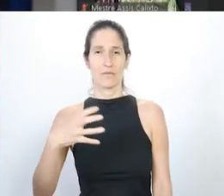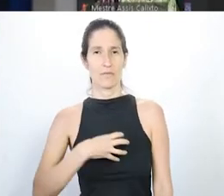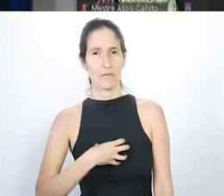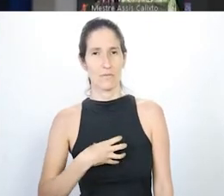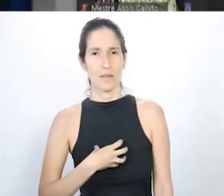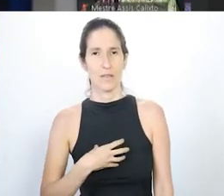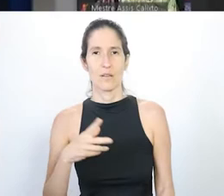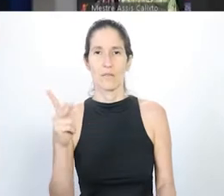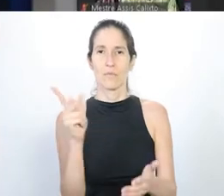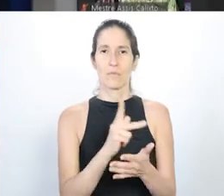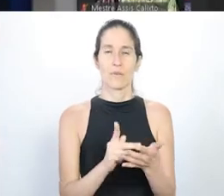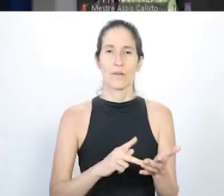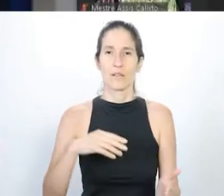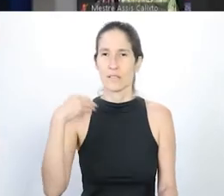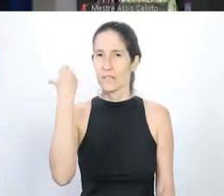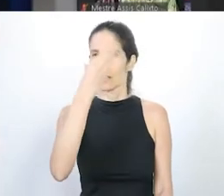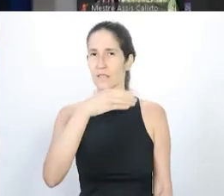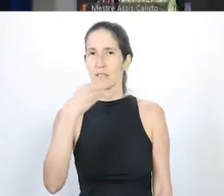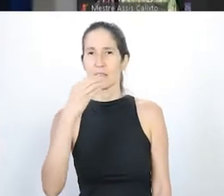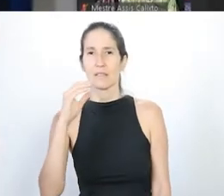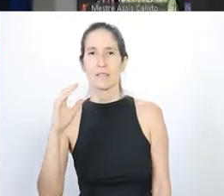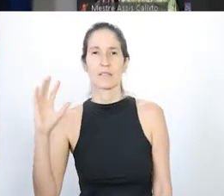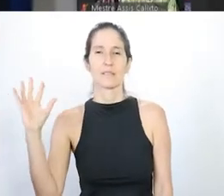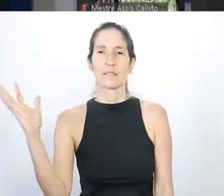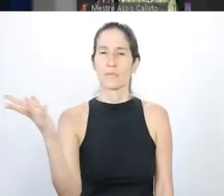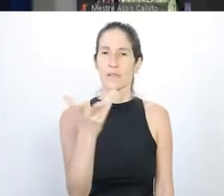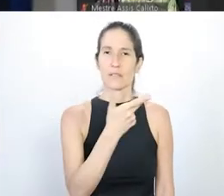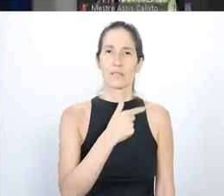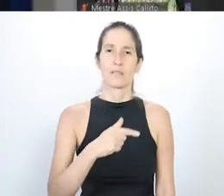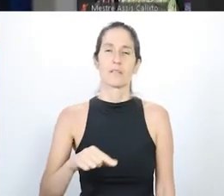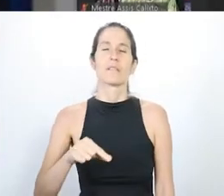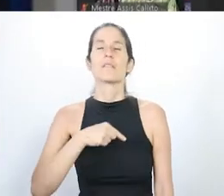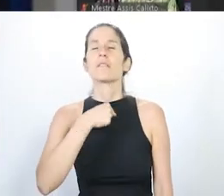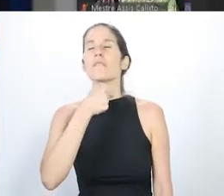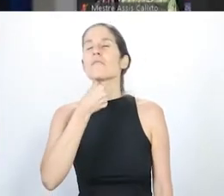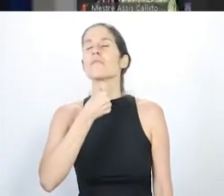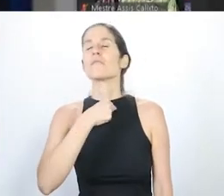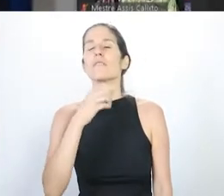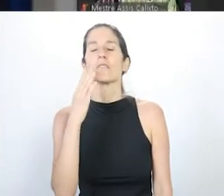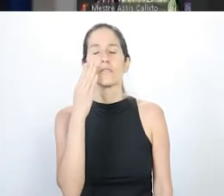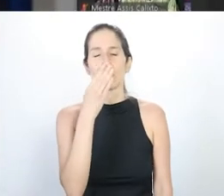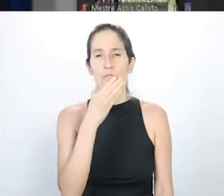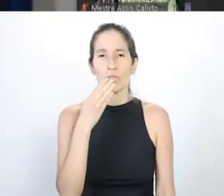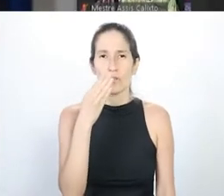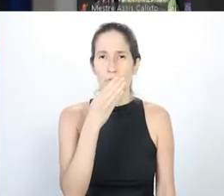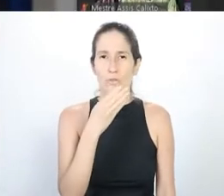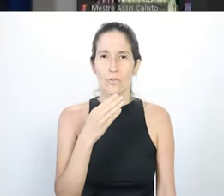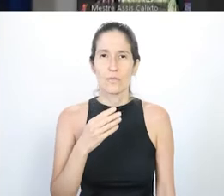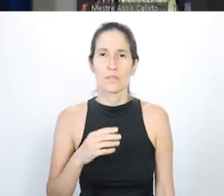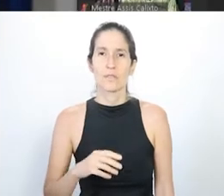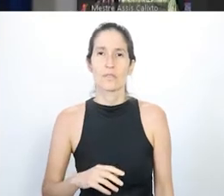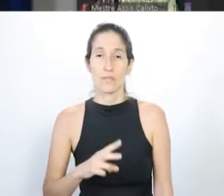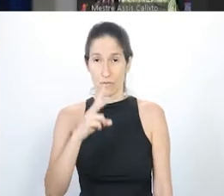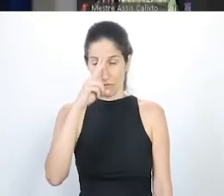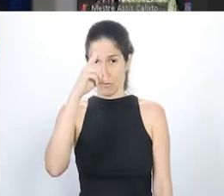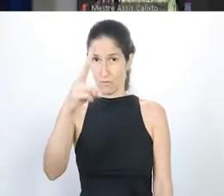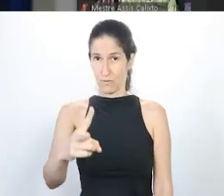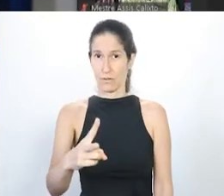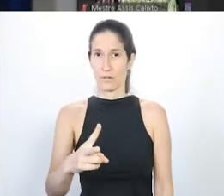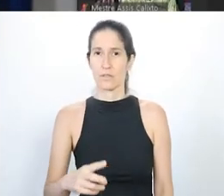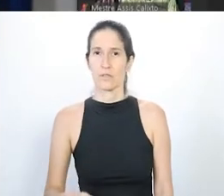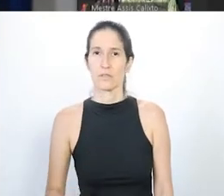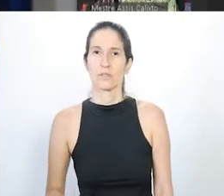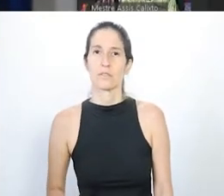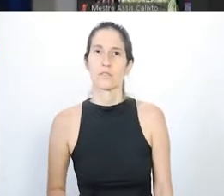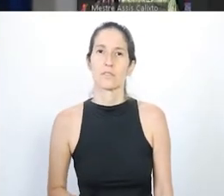que cria, que tem a voz doce e volumosa, que descreve o